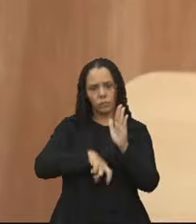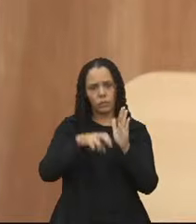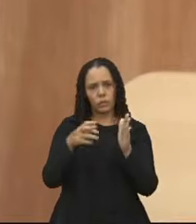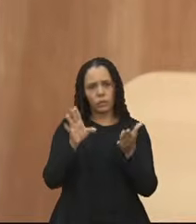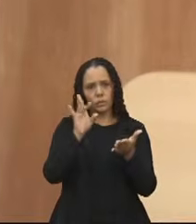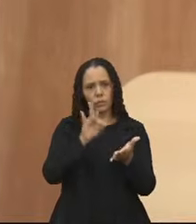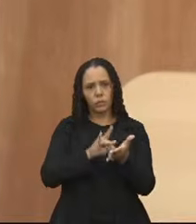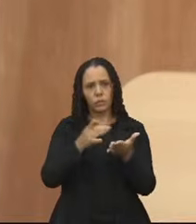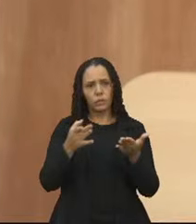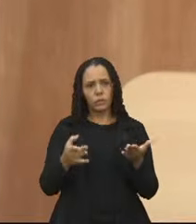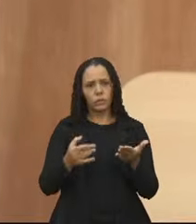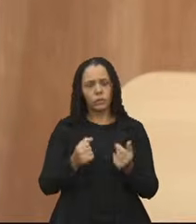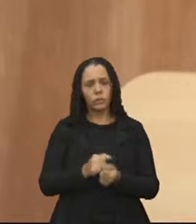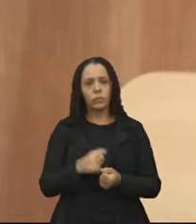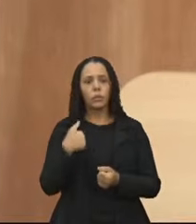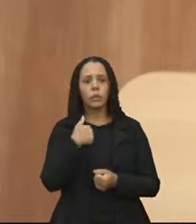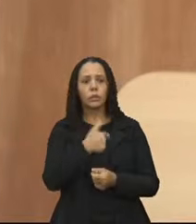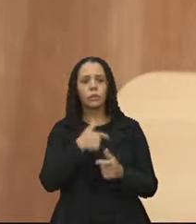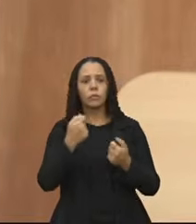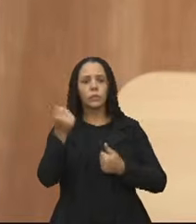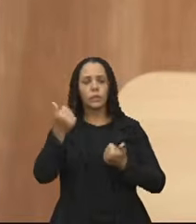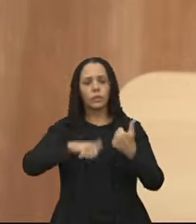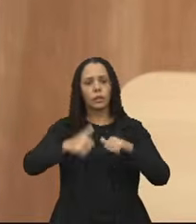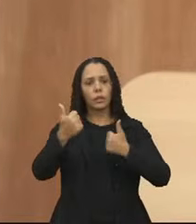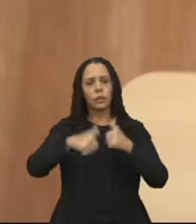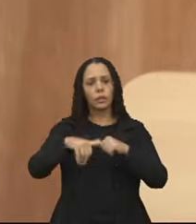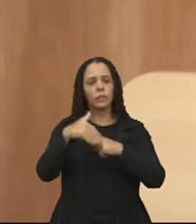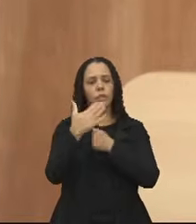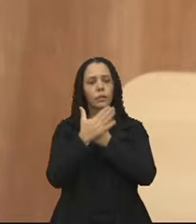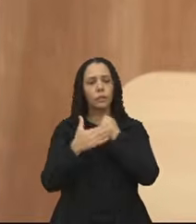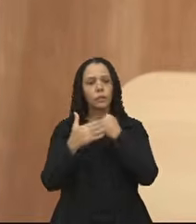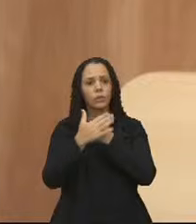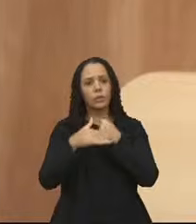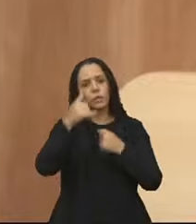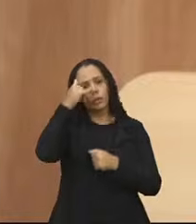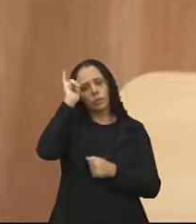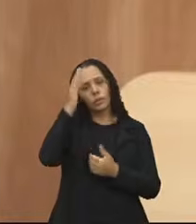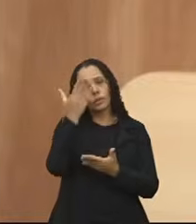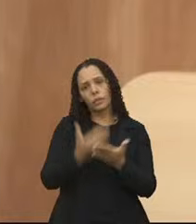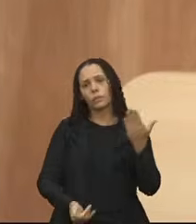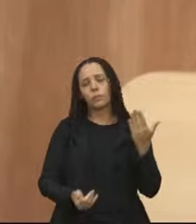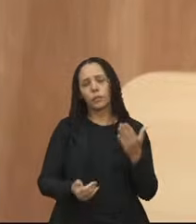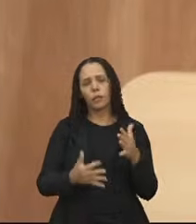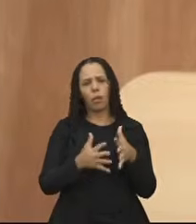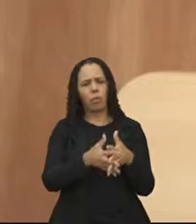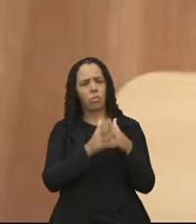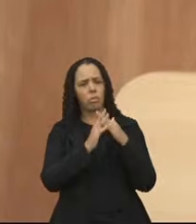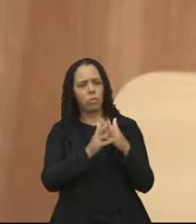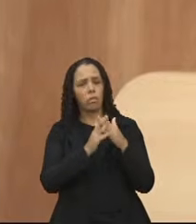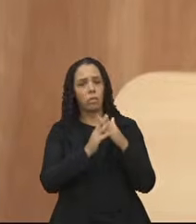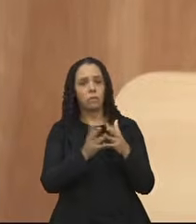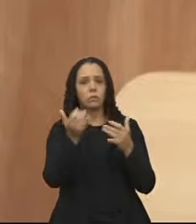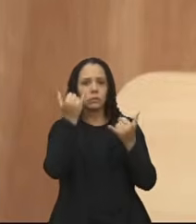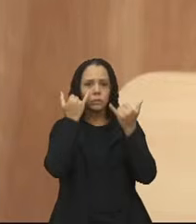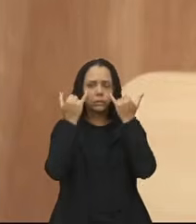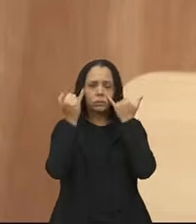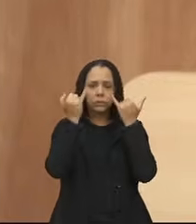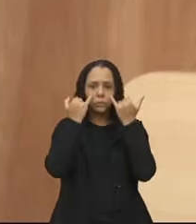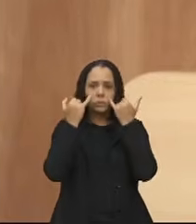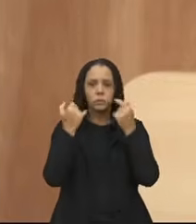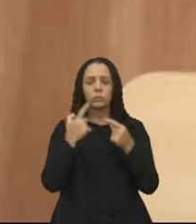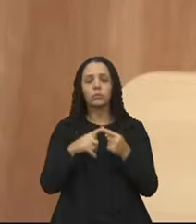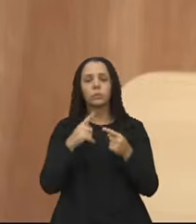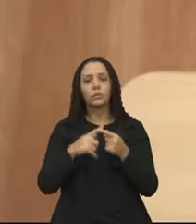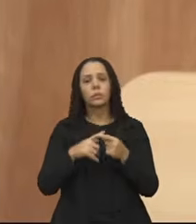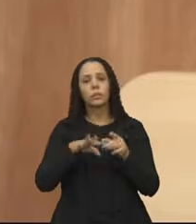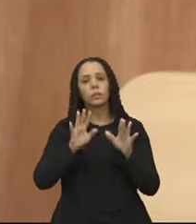Será? Então, a gente precisa analisar com carinho e não se perder e não se confundir com informações, porque, como